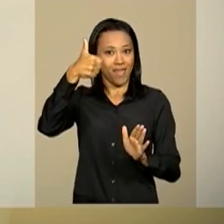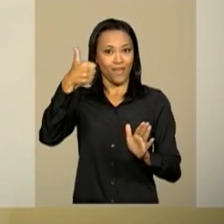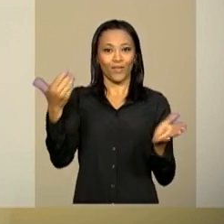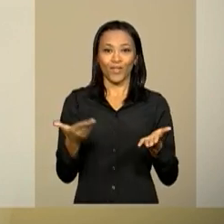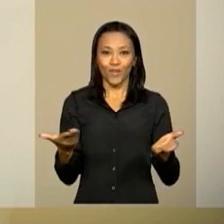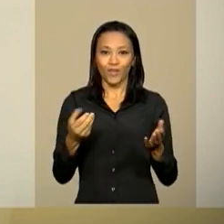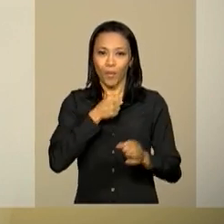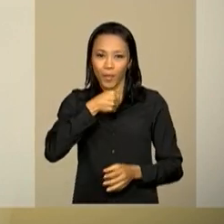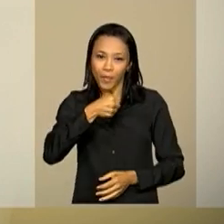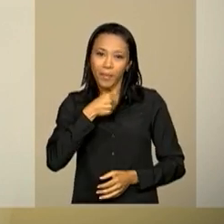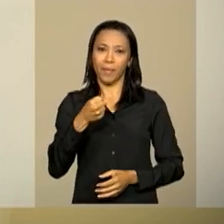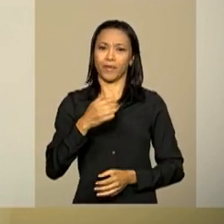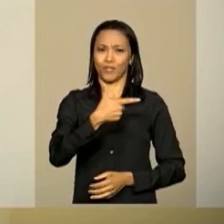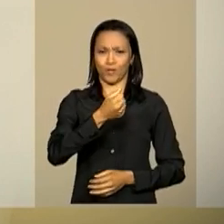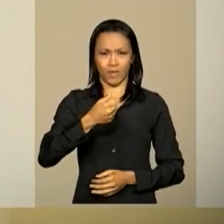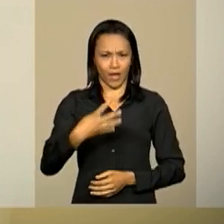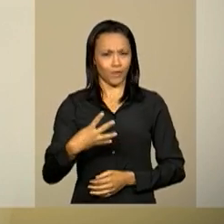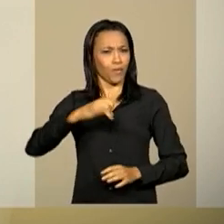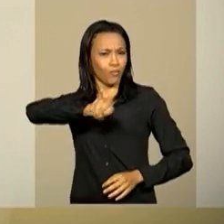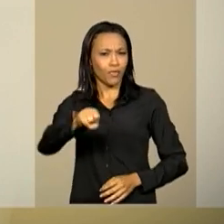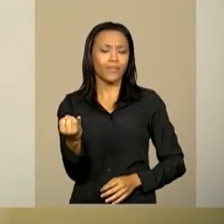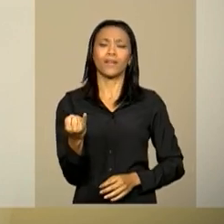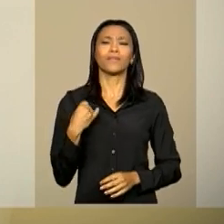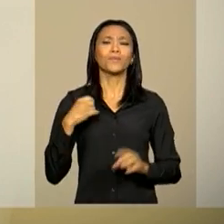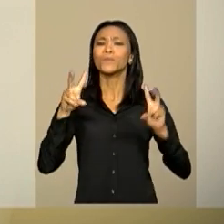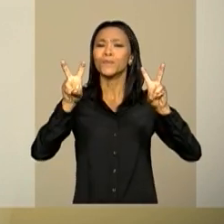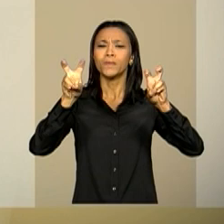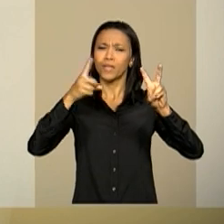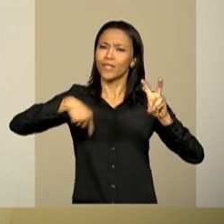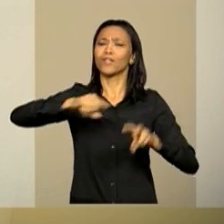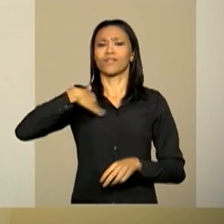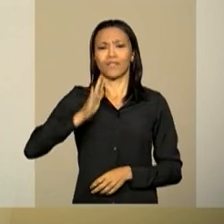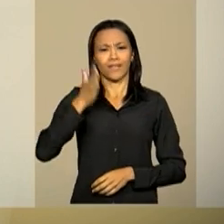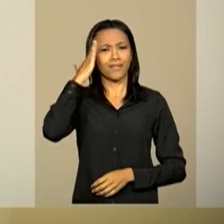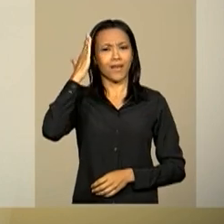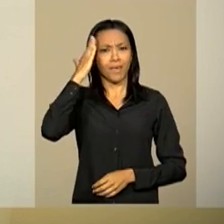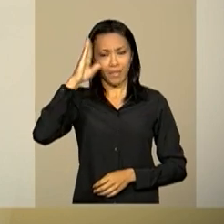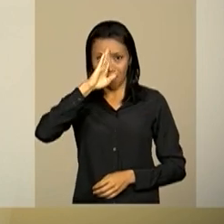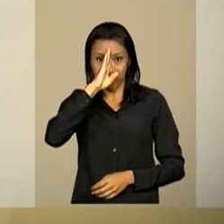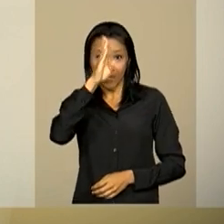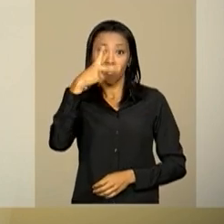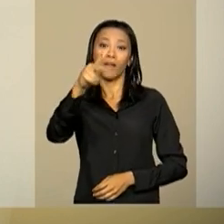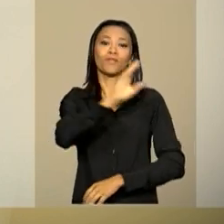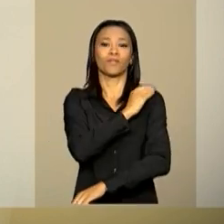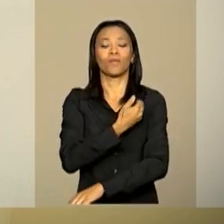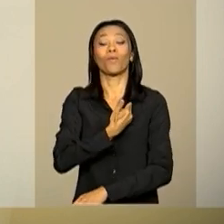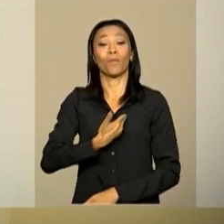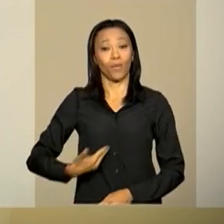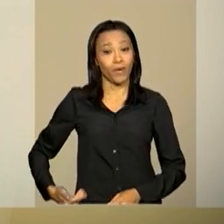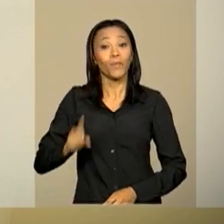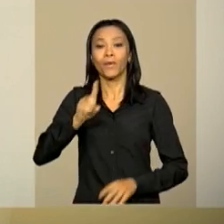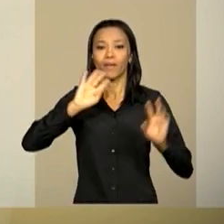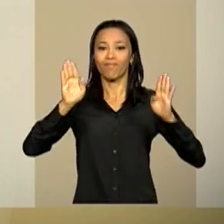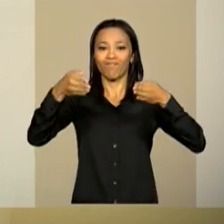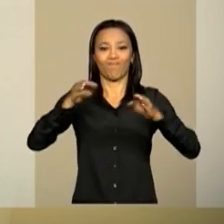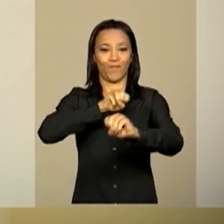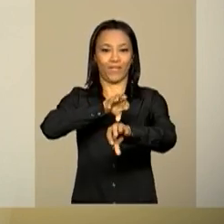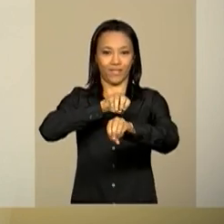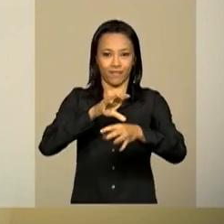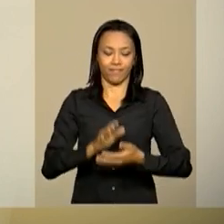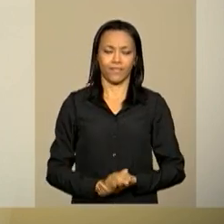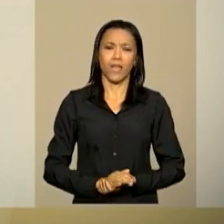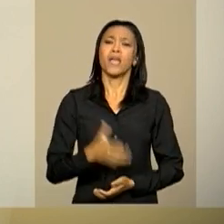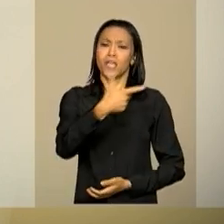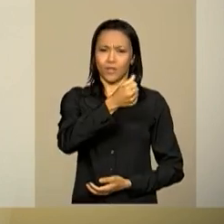2014 e eu queria aproveitar para falar sobre um assunto que todos nós sabemos que é prioridade do seu governo é a educação em